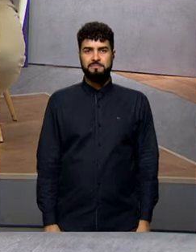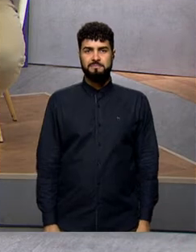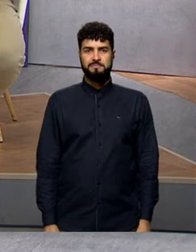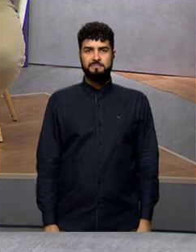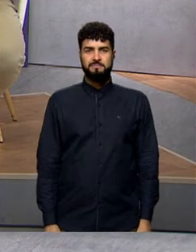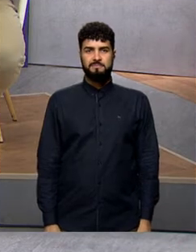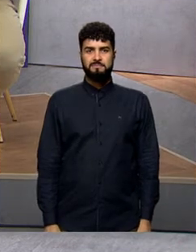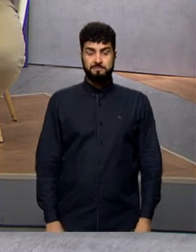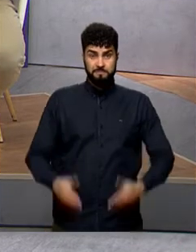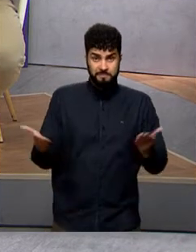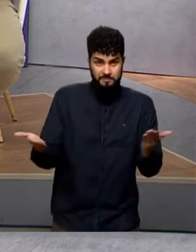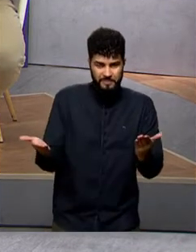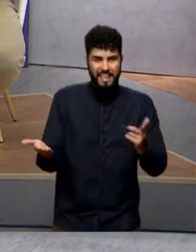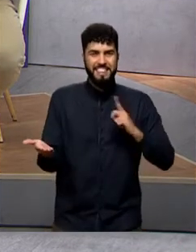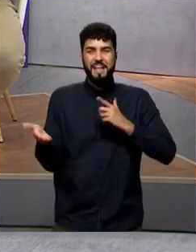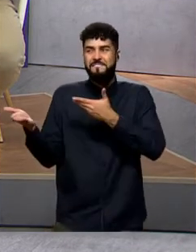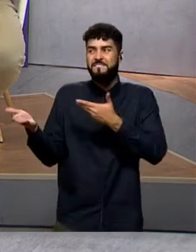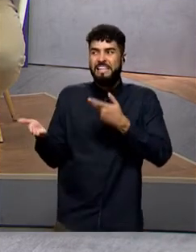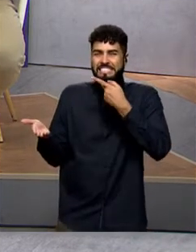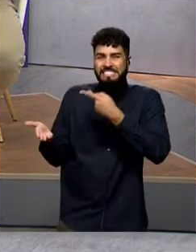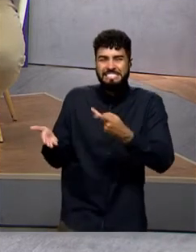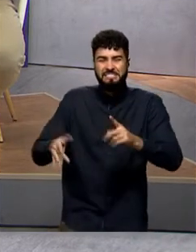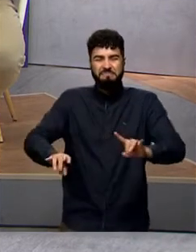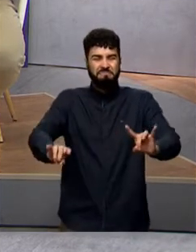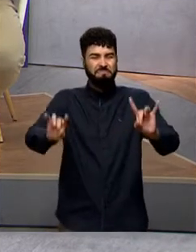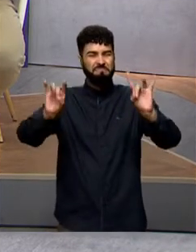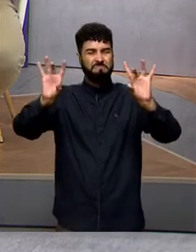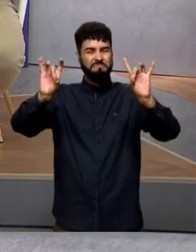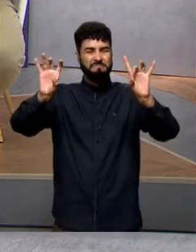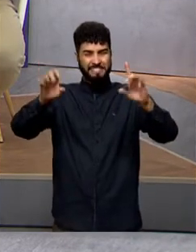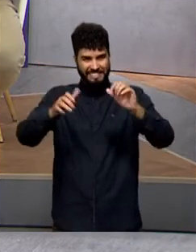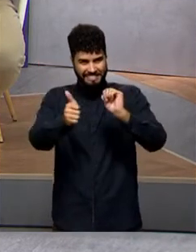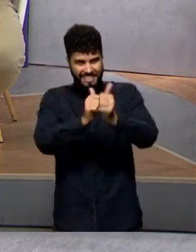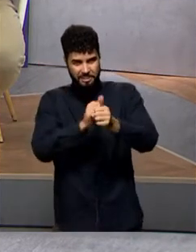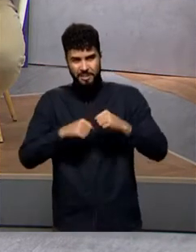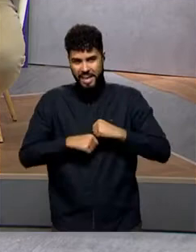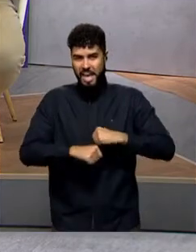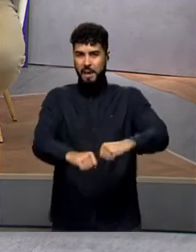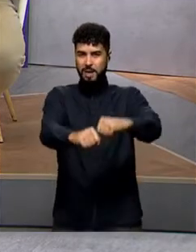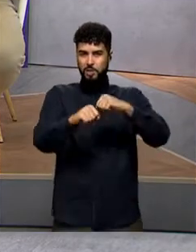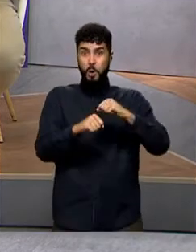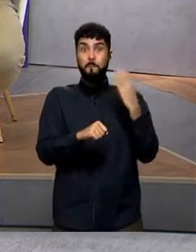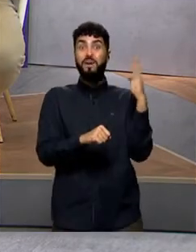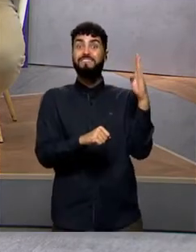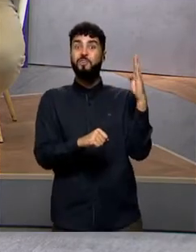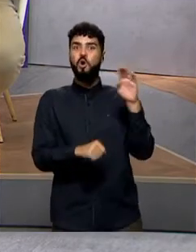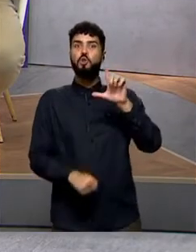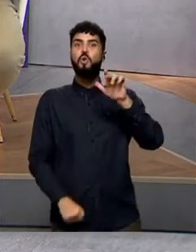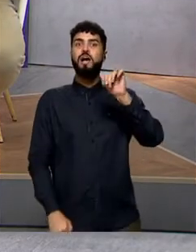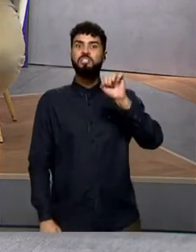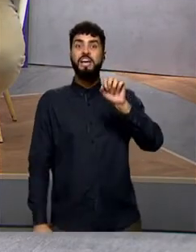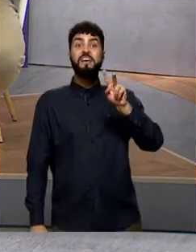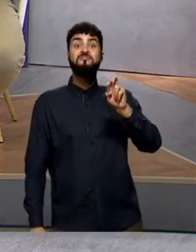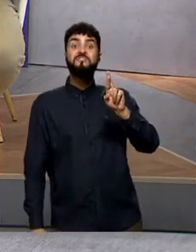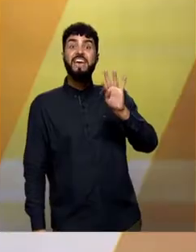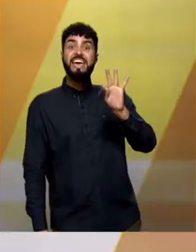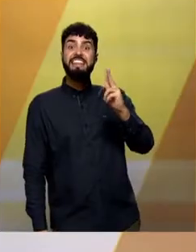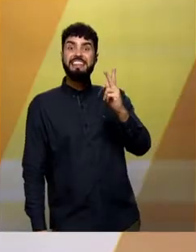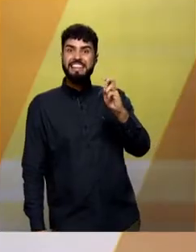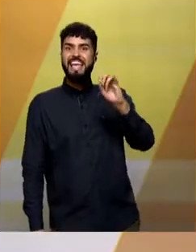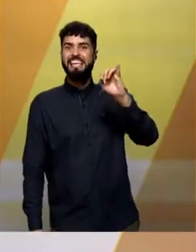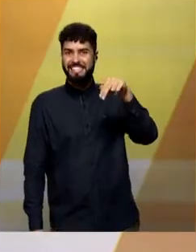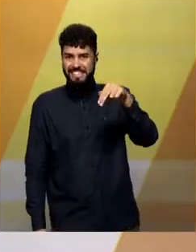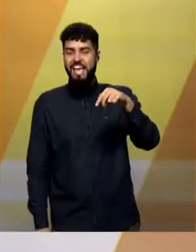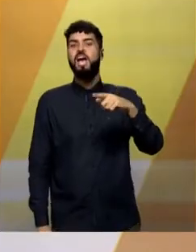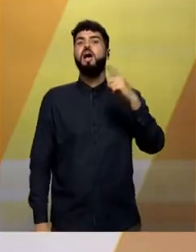ah e hoje nós temos uma visita ilustre no estádio é um remador do Botafogo o Lucas ver tem ele garantiu